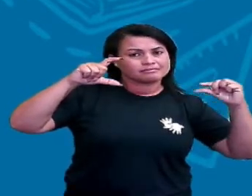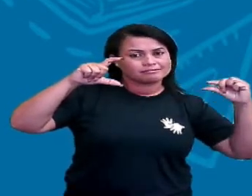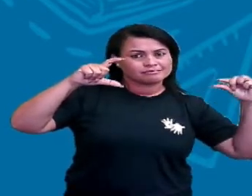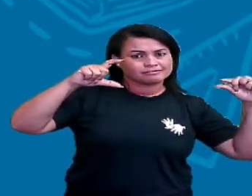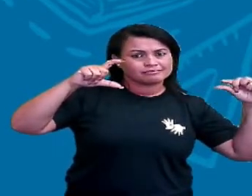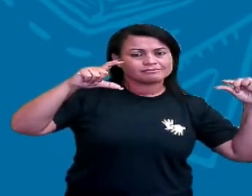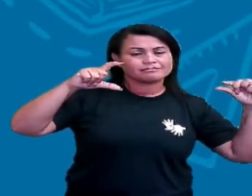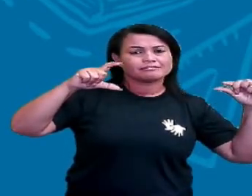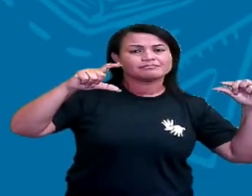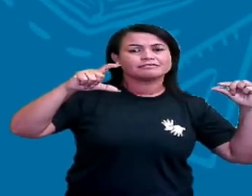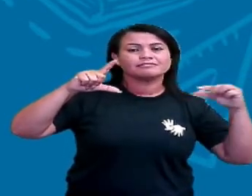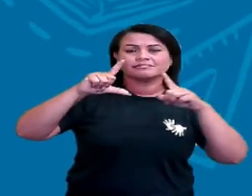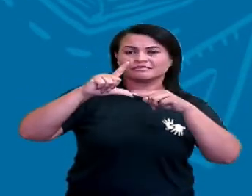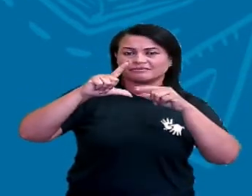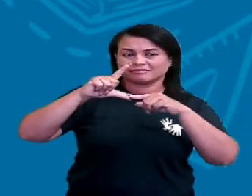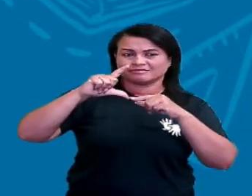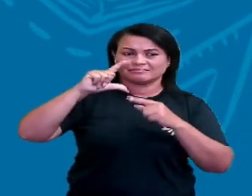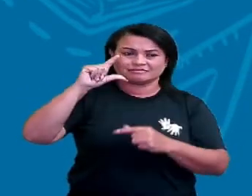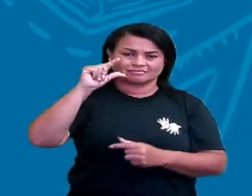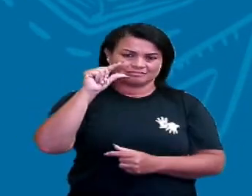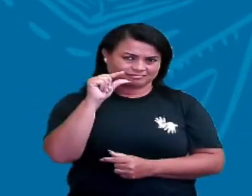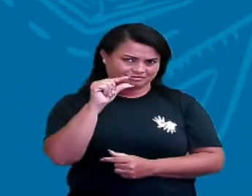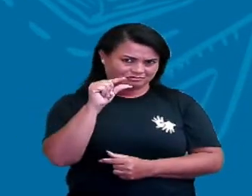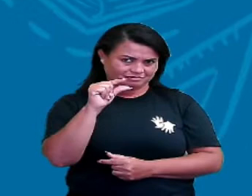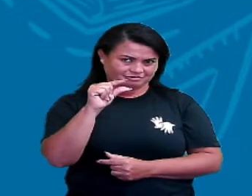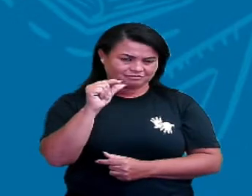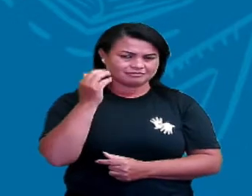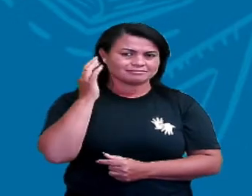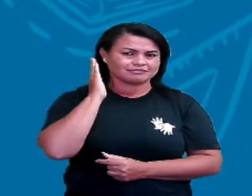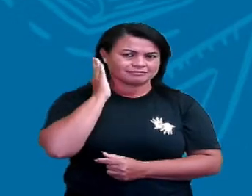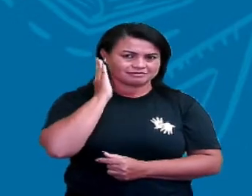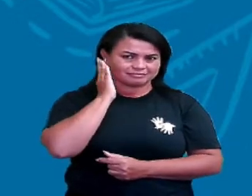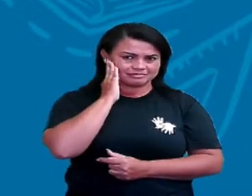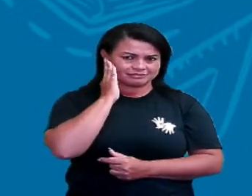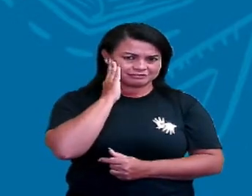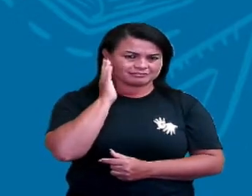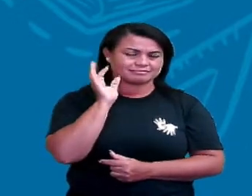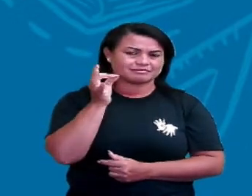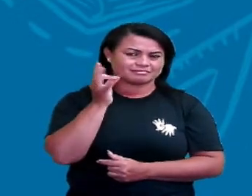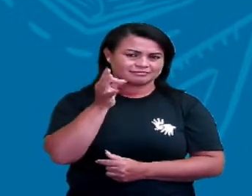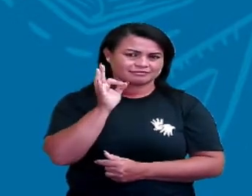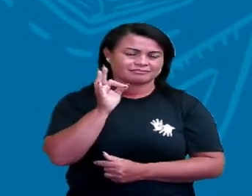eu utilizo, ó, as letras do alfabeto no formato